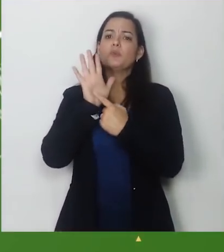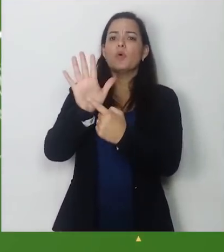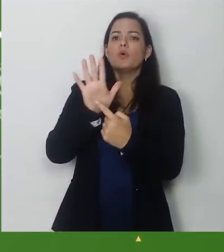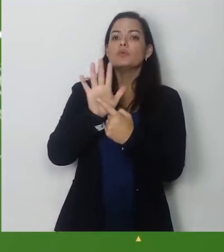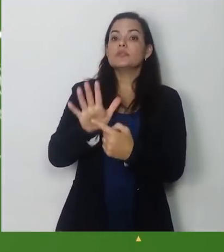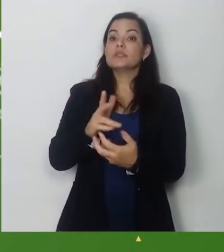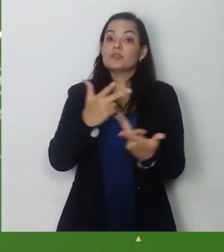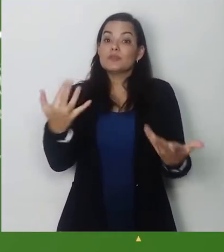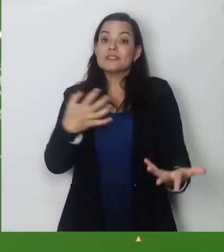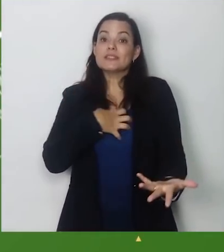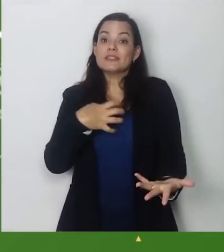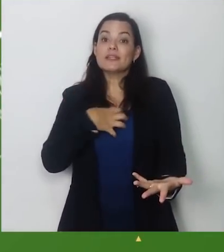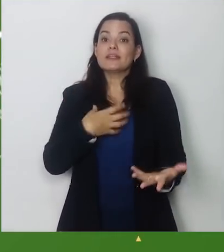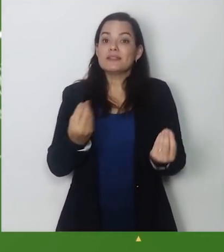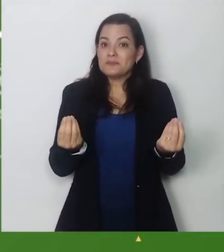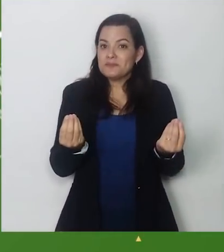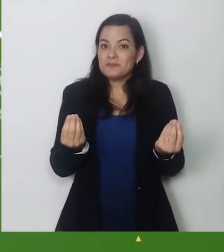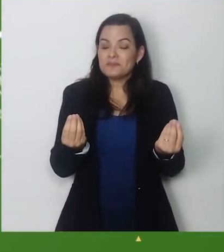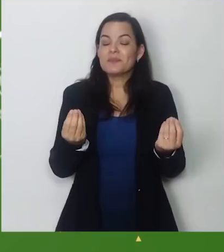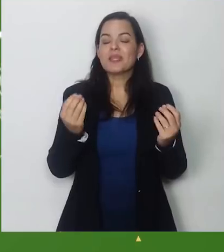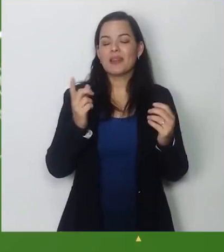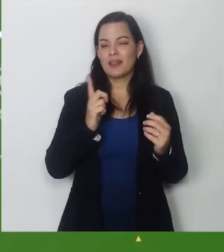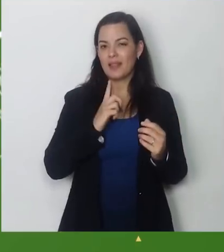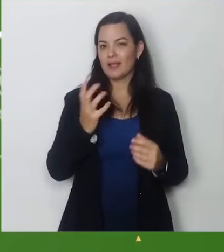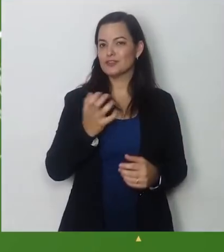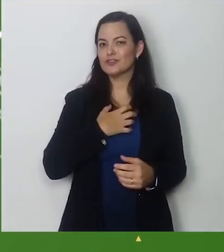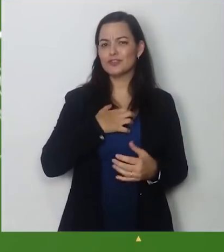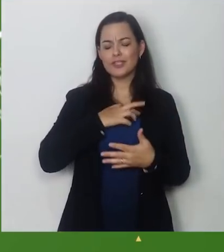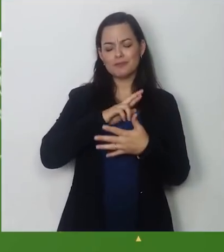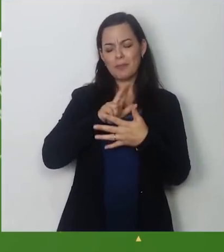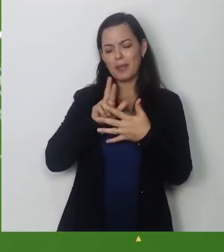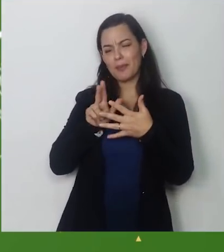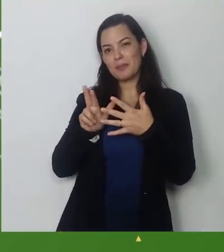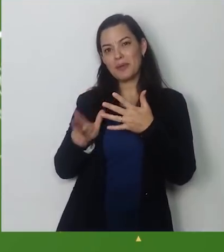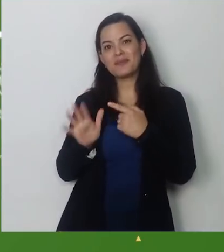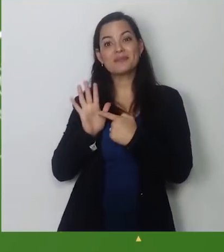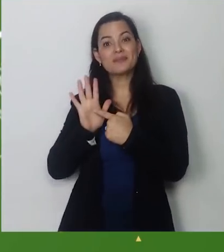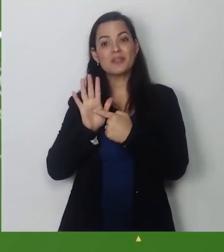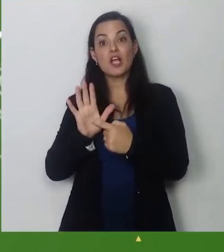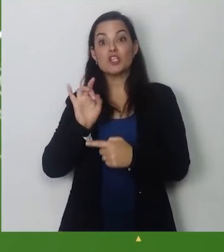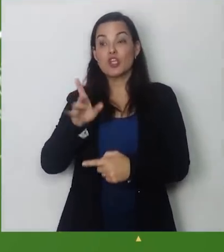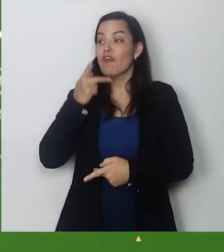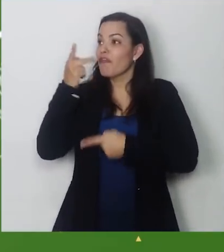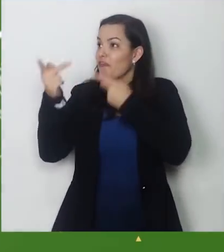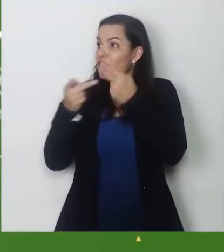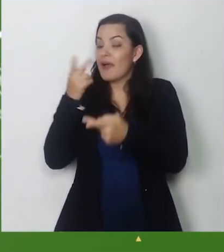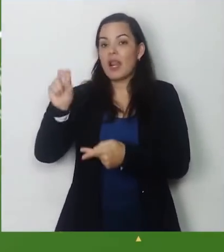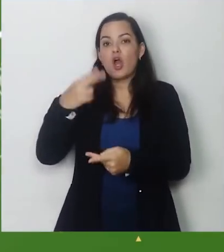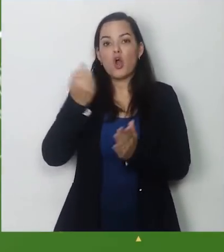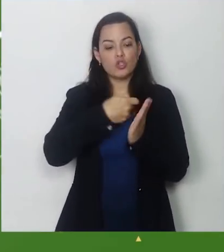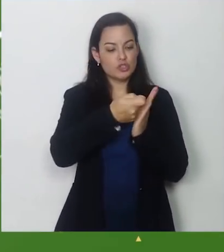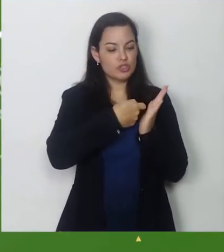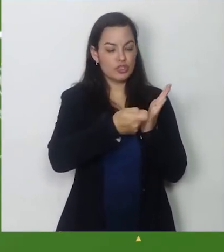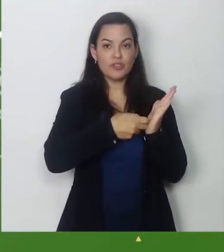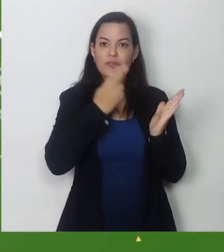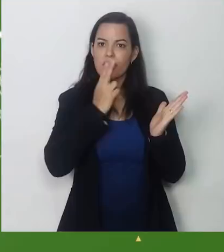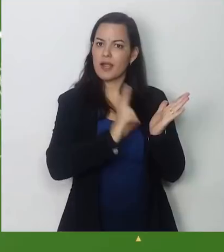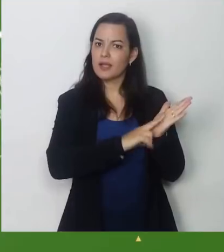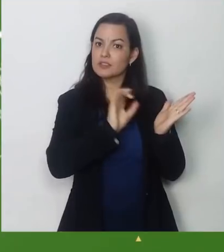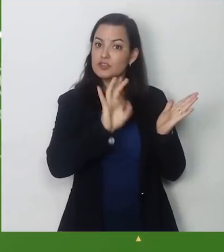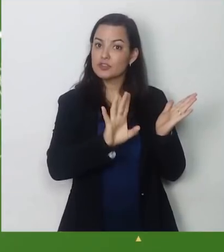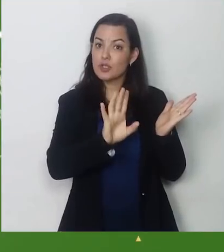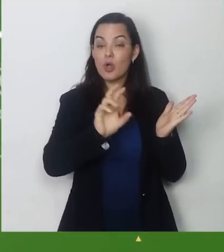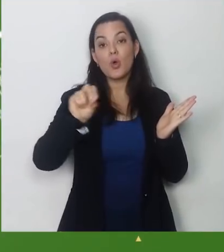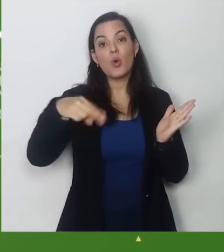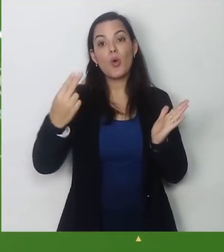gente sente. E isso pode ser feito de diversas formas, viu? Não é só falando, escrevendo uma carta, fazendo um